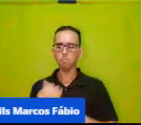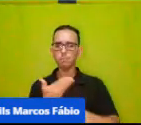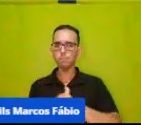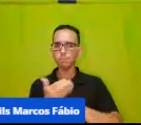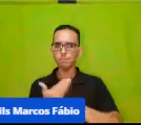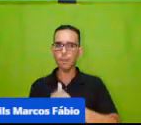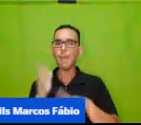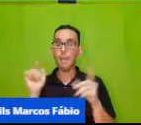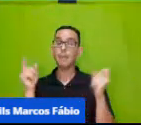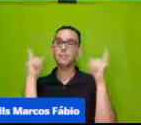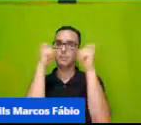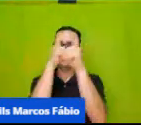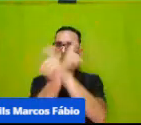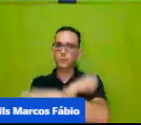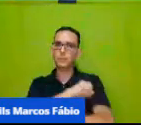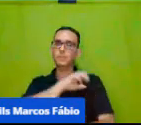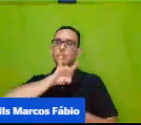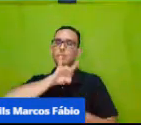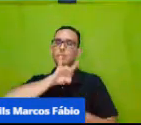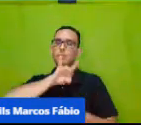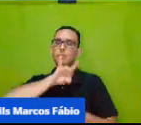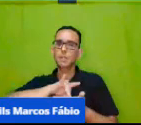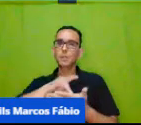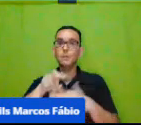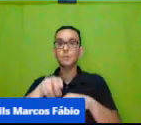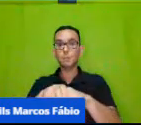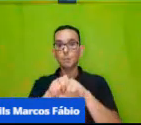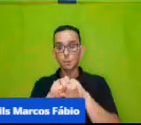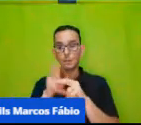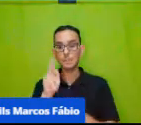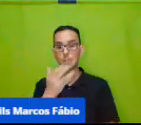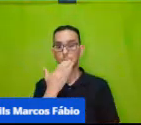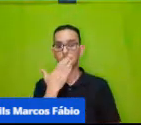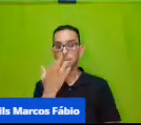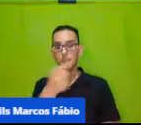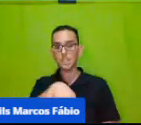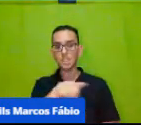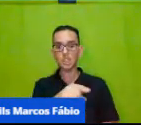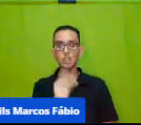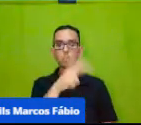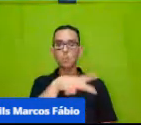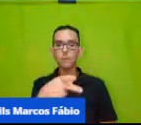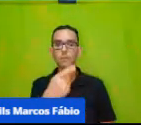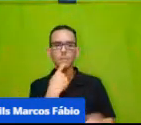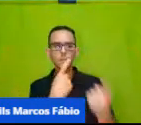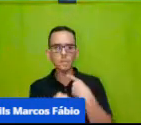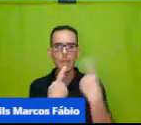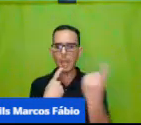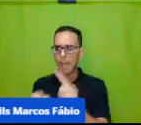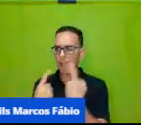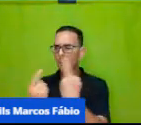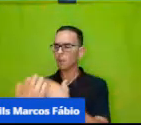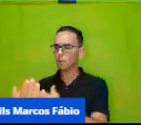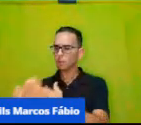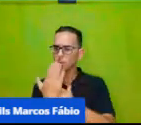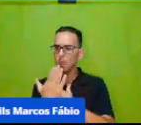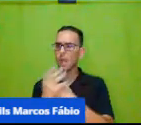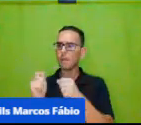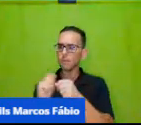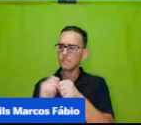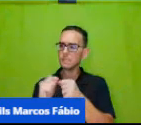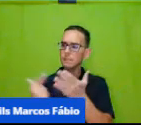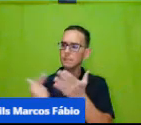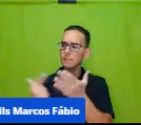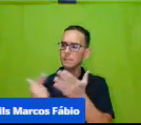complexo demais. Então, por isso que nós sempre solicitamos aos professores diálogos também para nos ajudar a construir esse caderno. Então, por isso que o